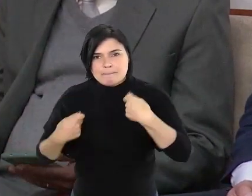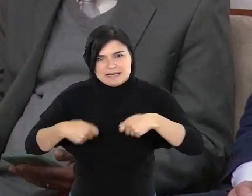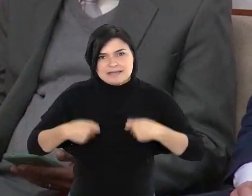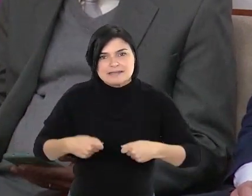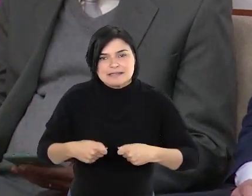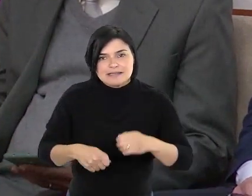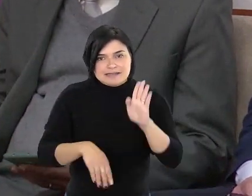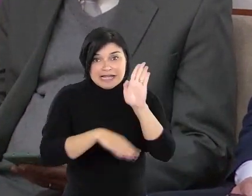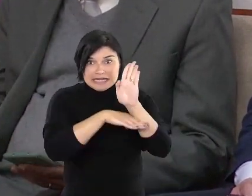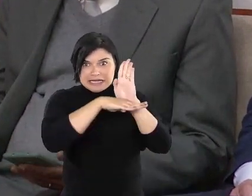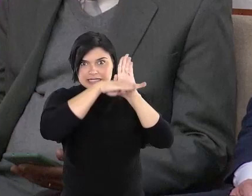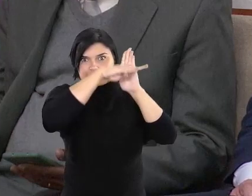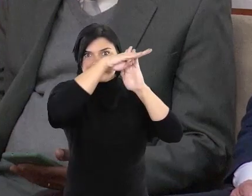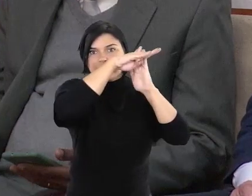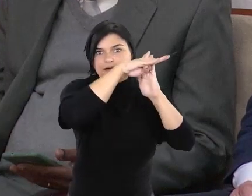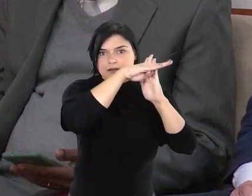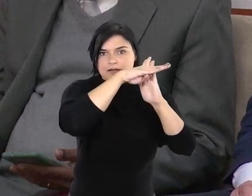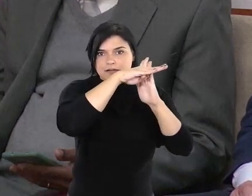eu diminua